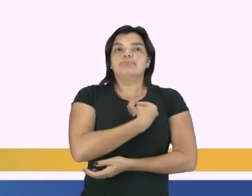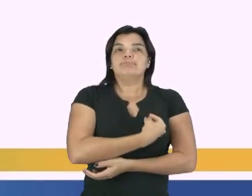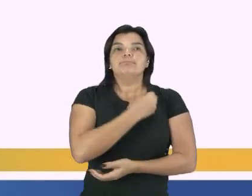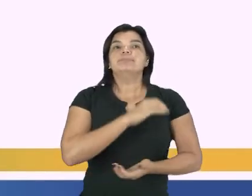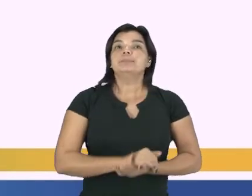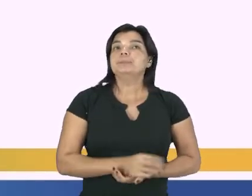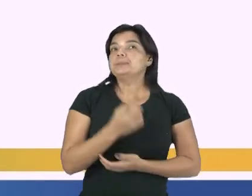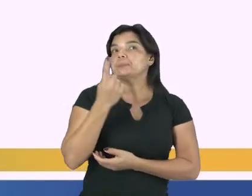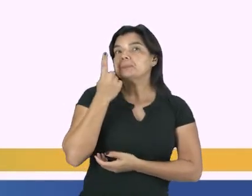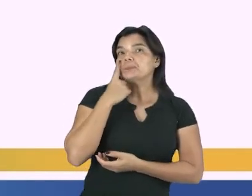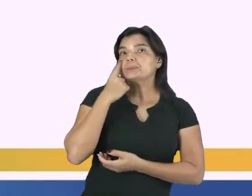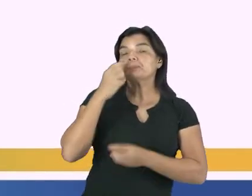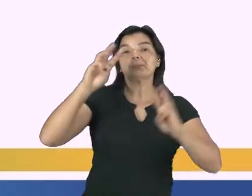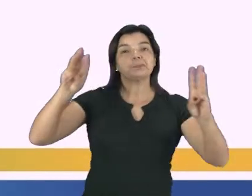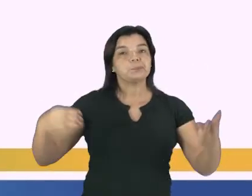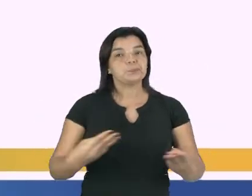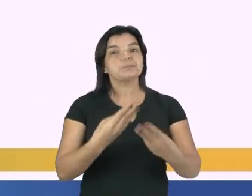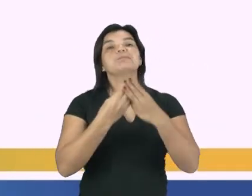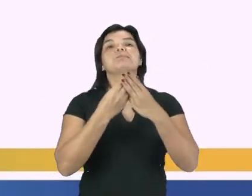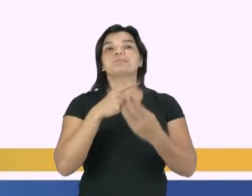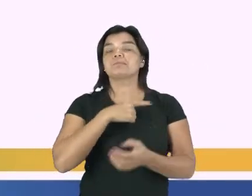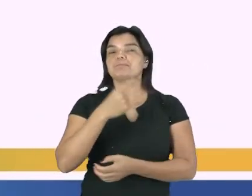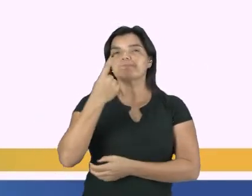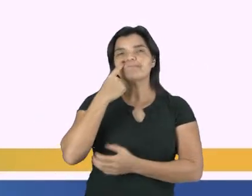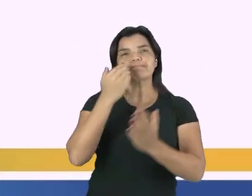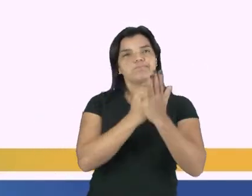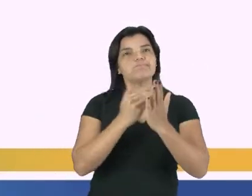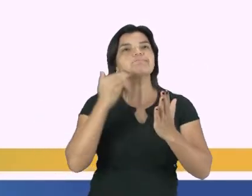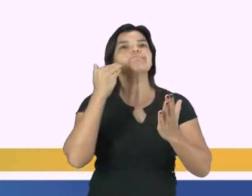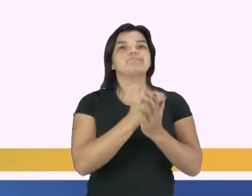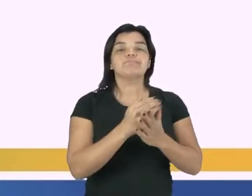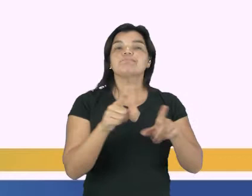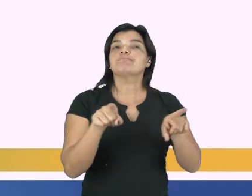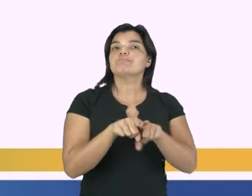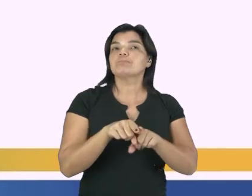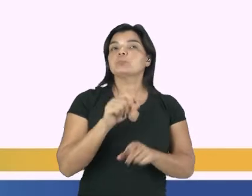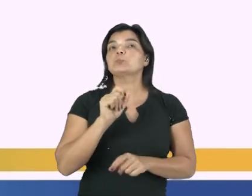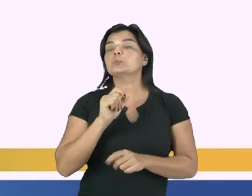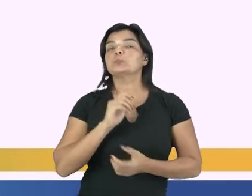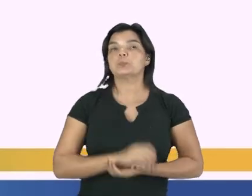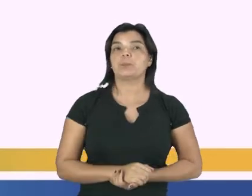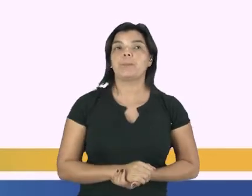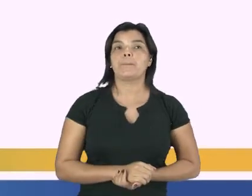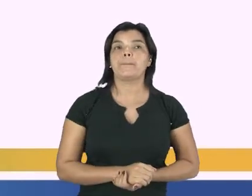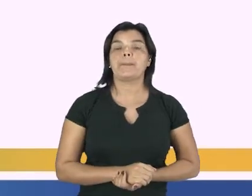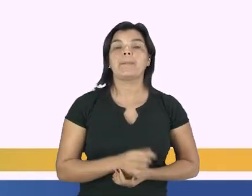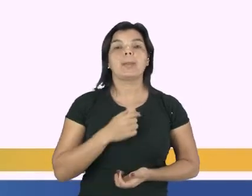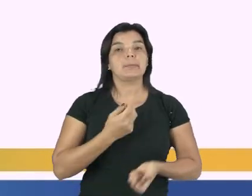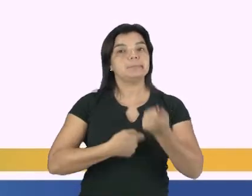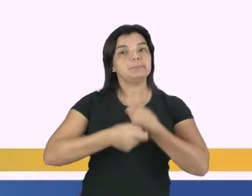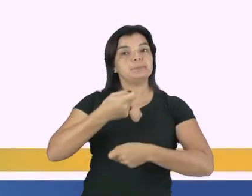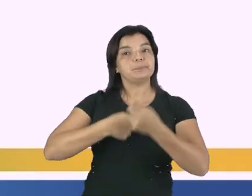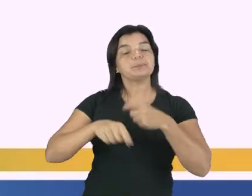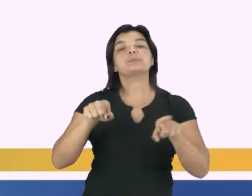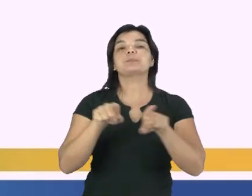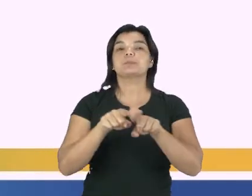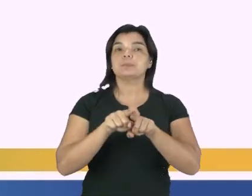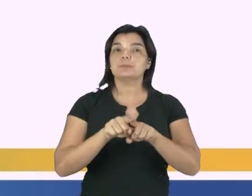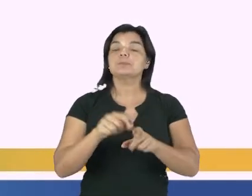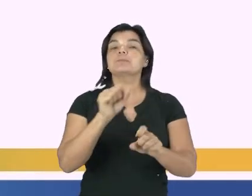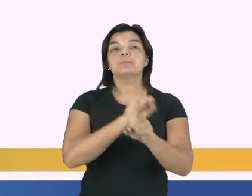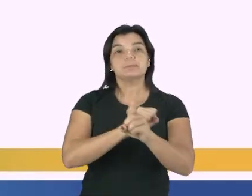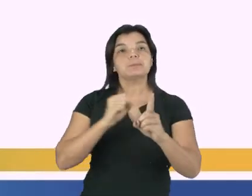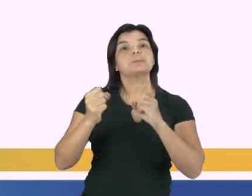integração. E olha que isso demora bastante para chegar a esse nível de integração entre a economia e a